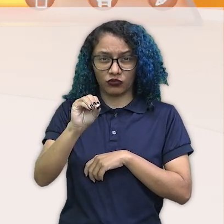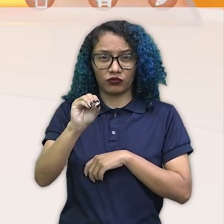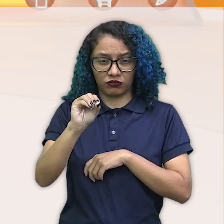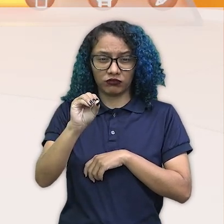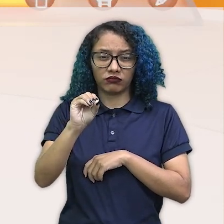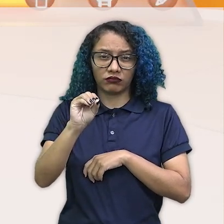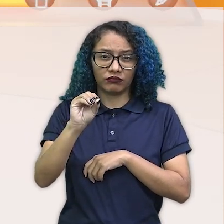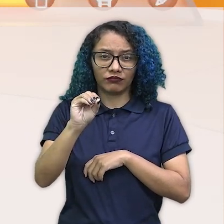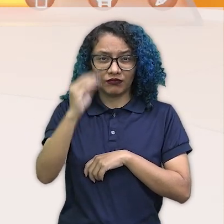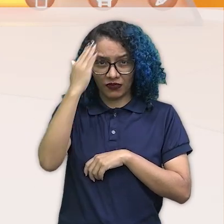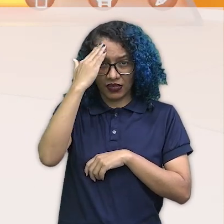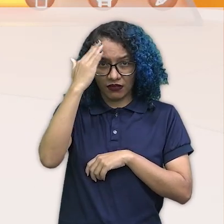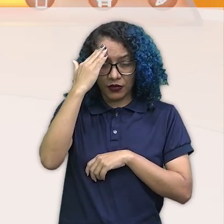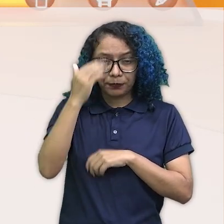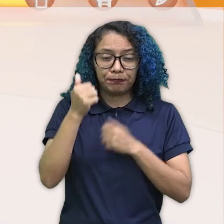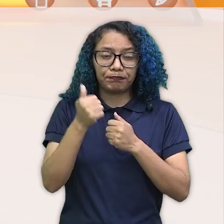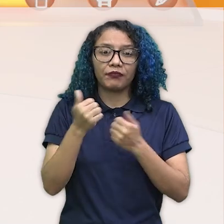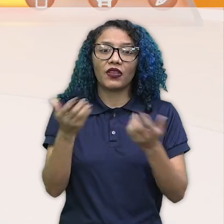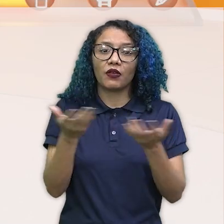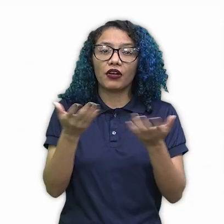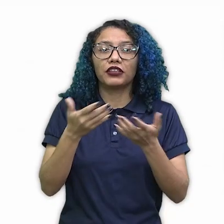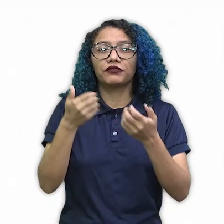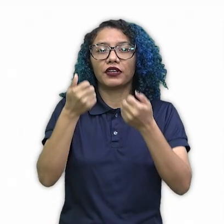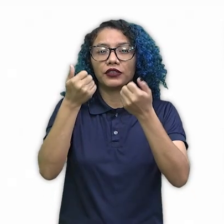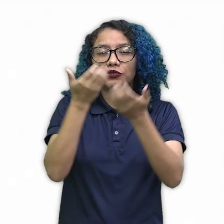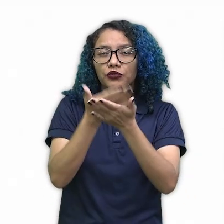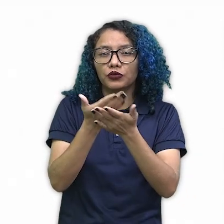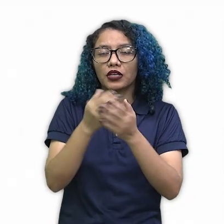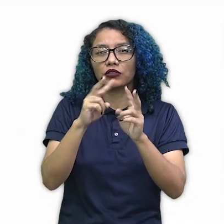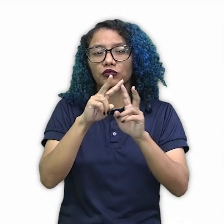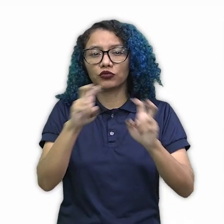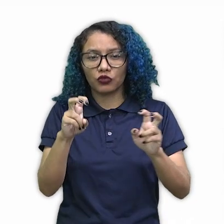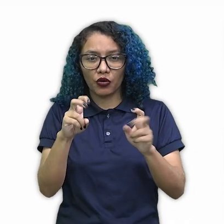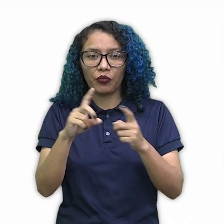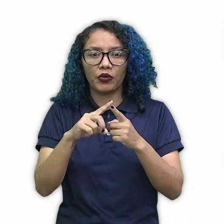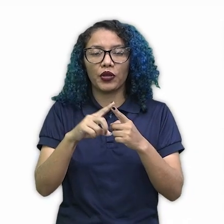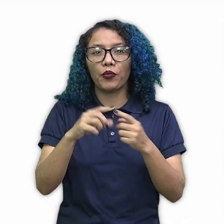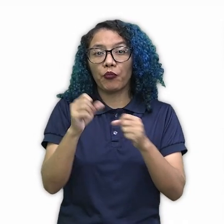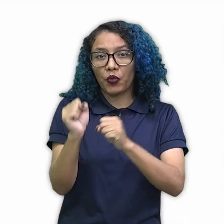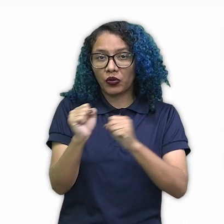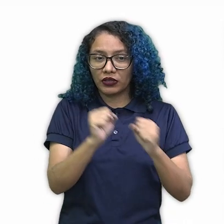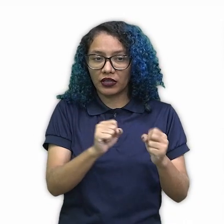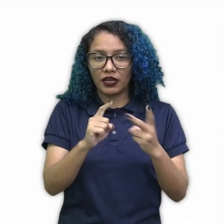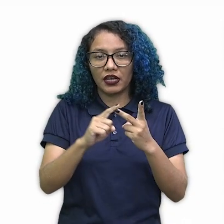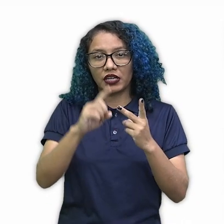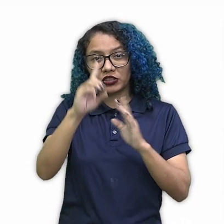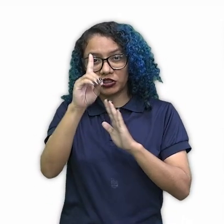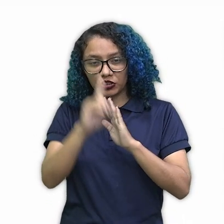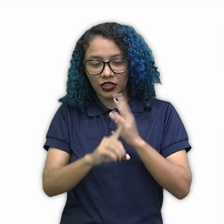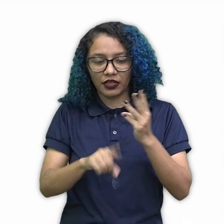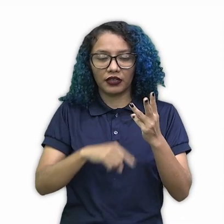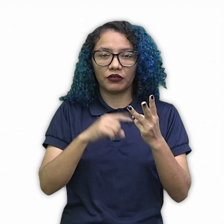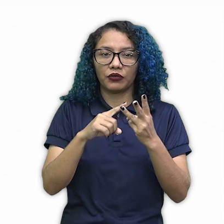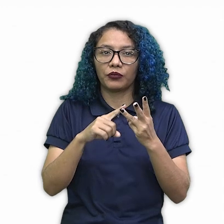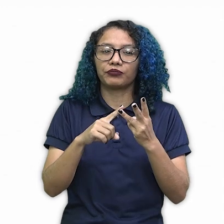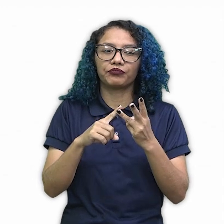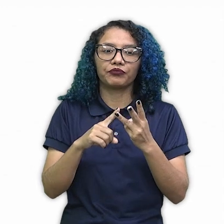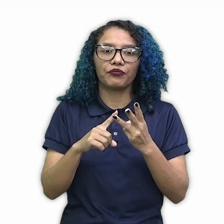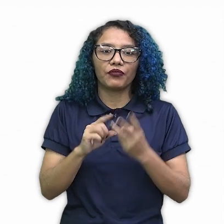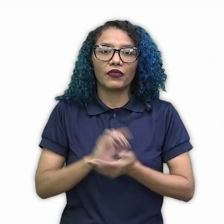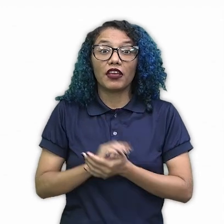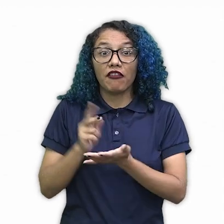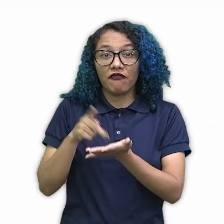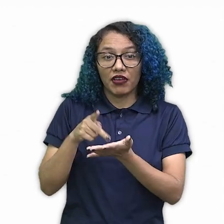vamos conversar sobre poder, direito e verdade em Foucault. Quem foi Foucault? Um